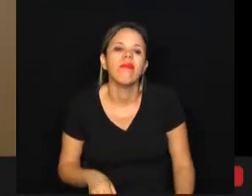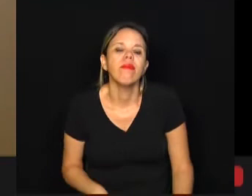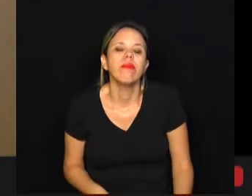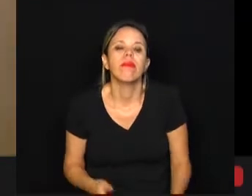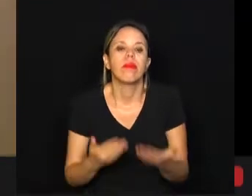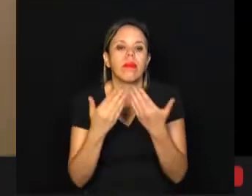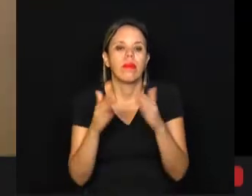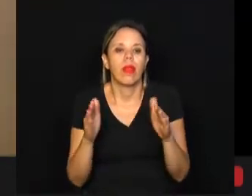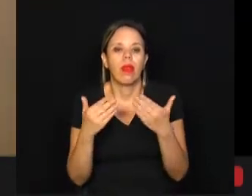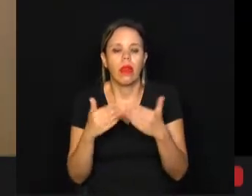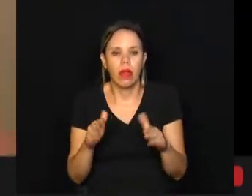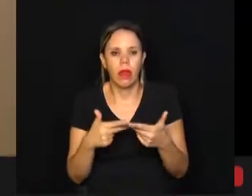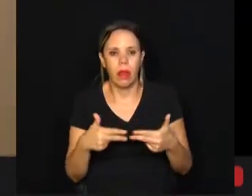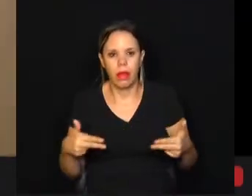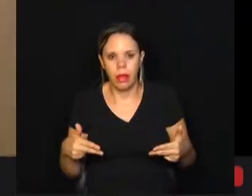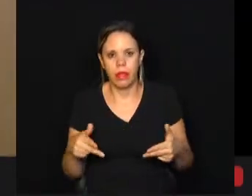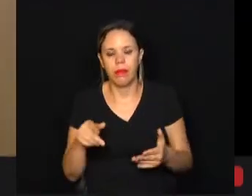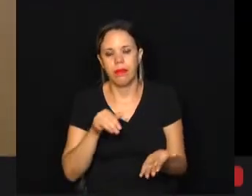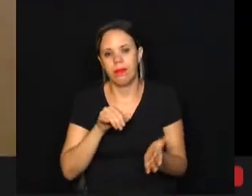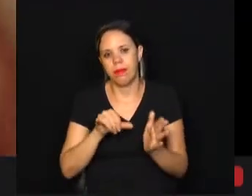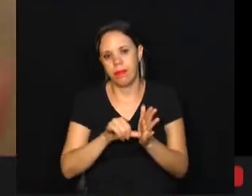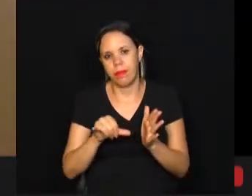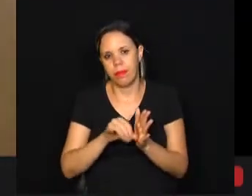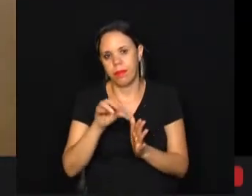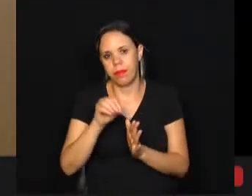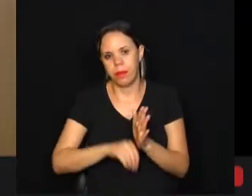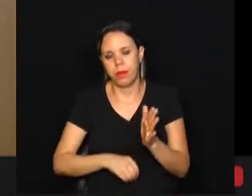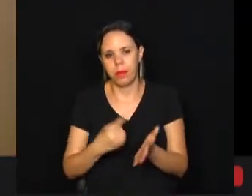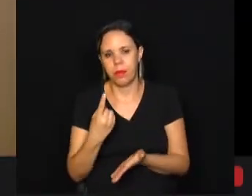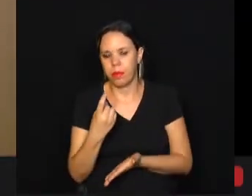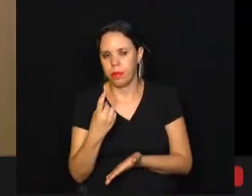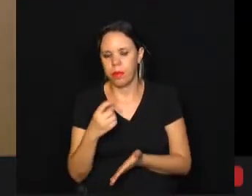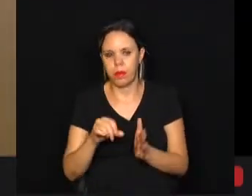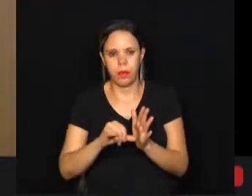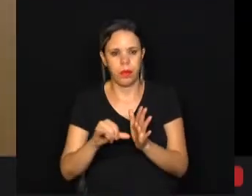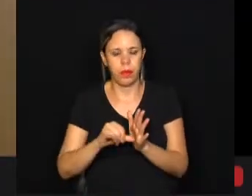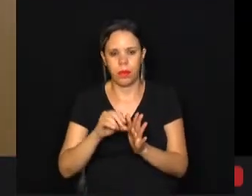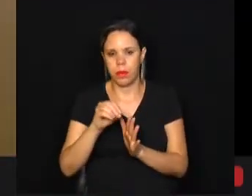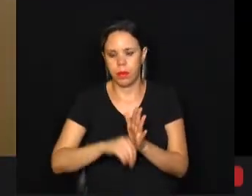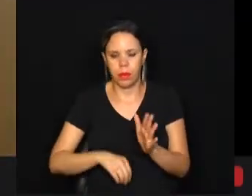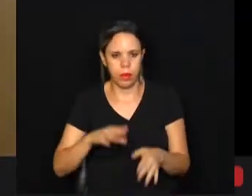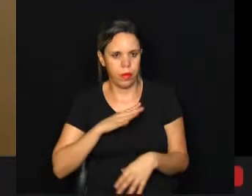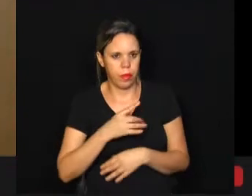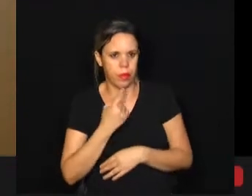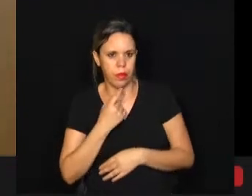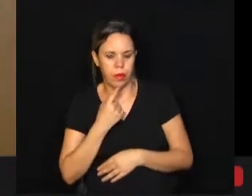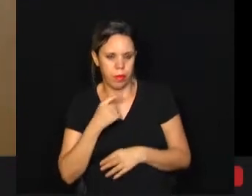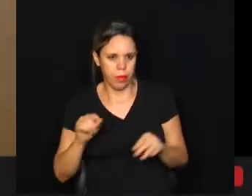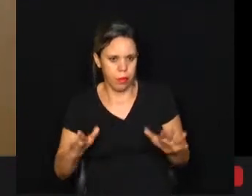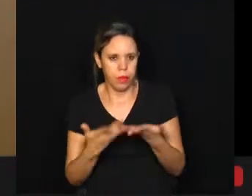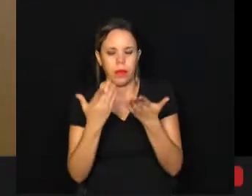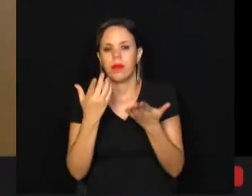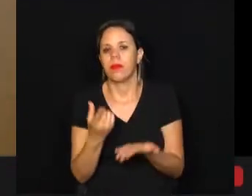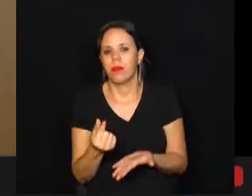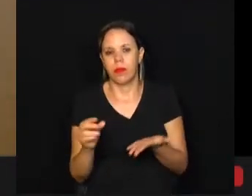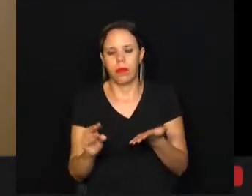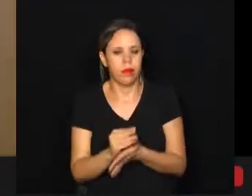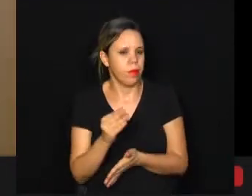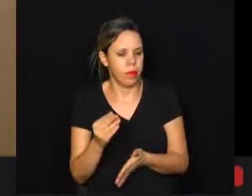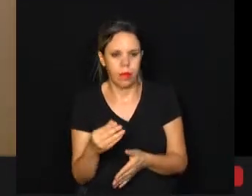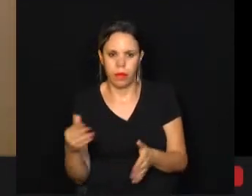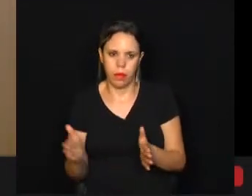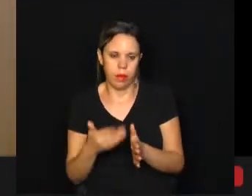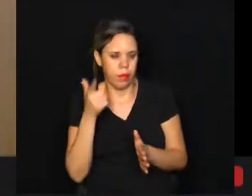abertura de processos, que é o edital. É o único edital que nós temos na cidade de Campinas que provê recursos para a